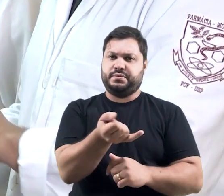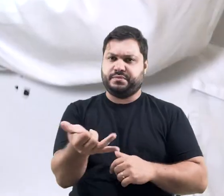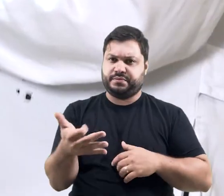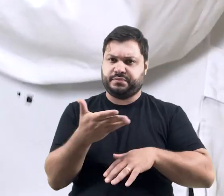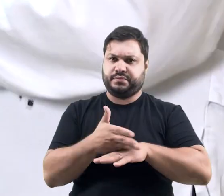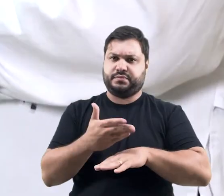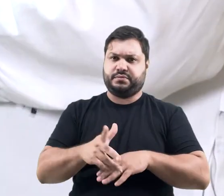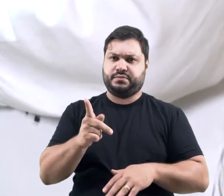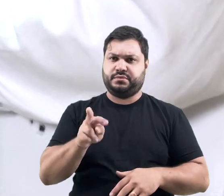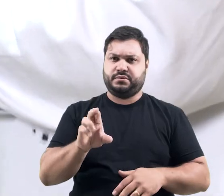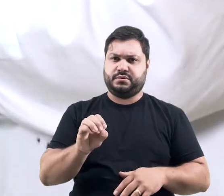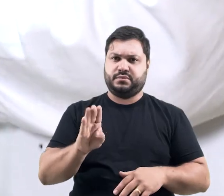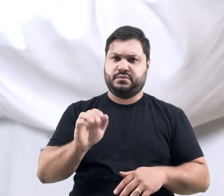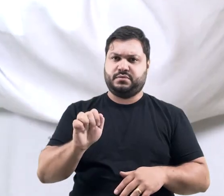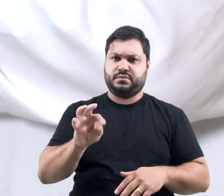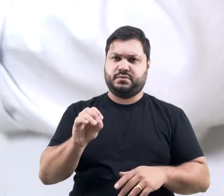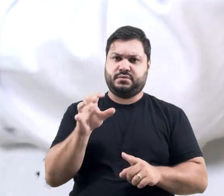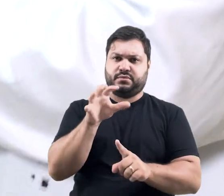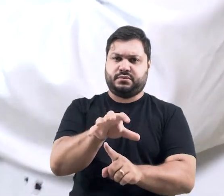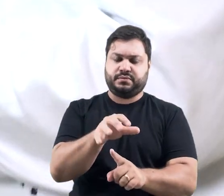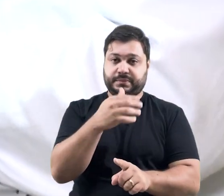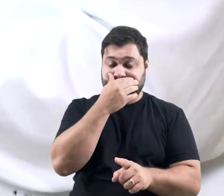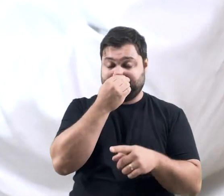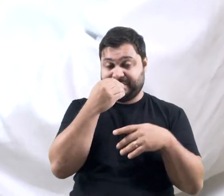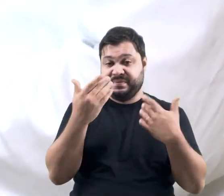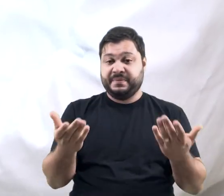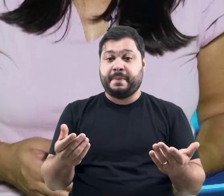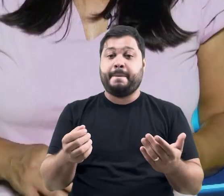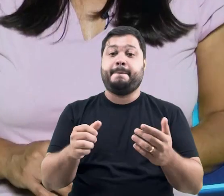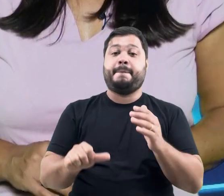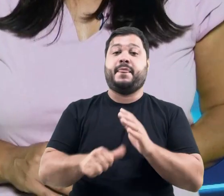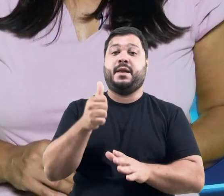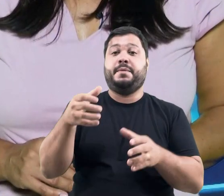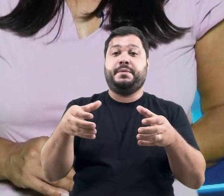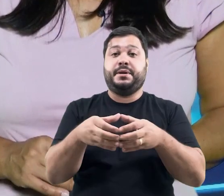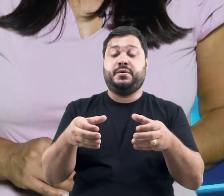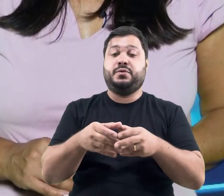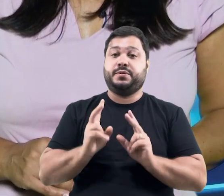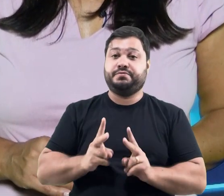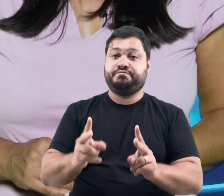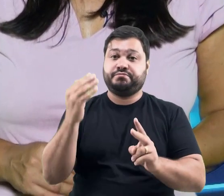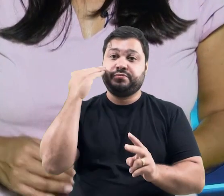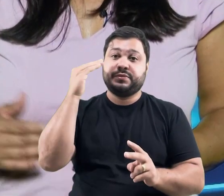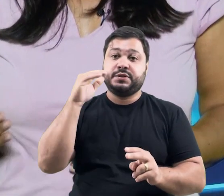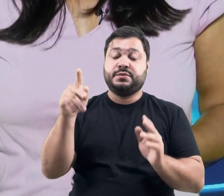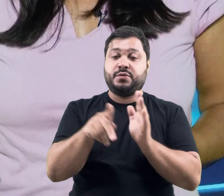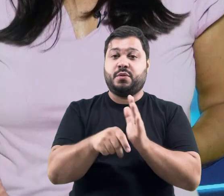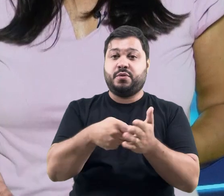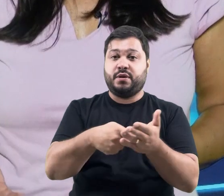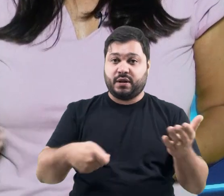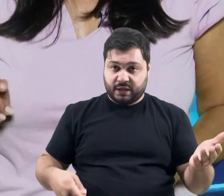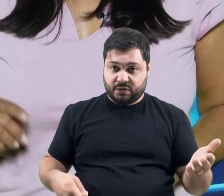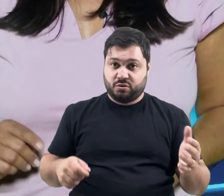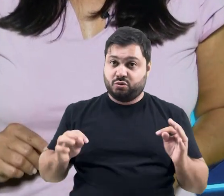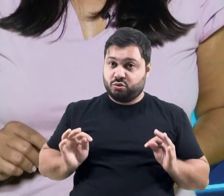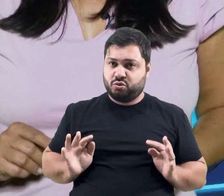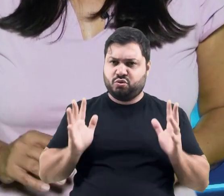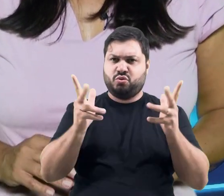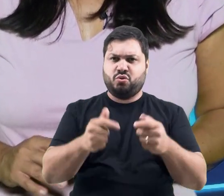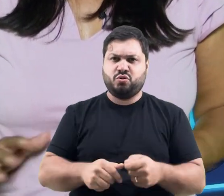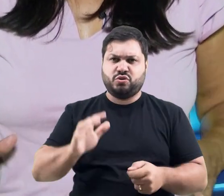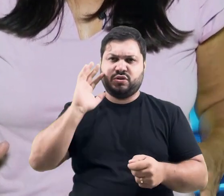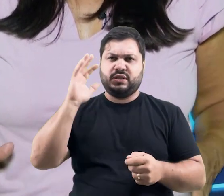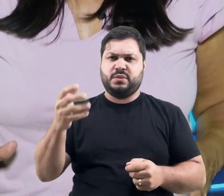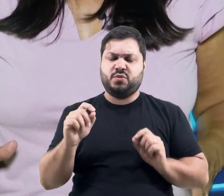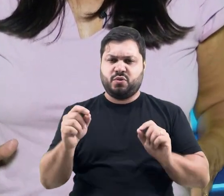exercício para a contagem do estágio probatório e seus reflexos. Sendo assim, a primeira turma, seguindo o entendimento do relator,